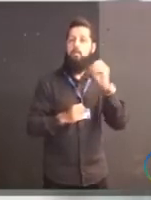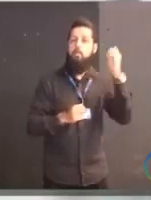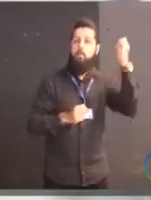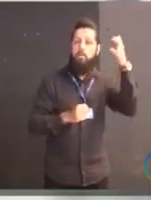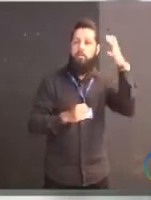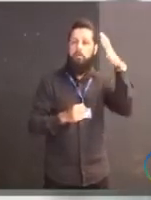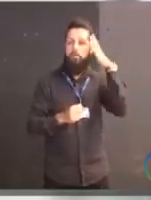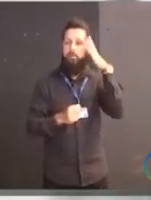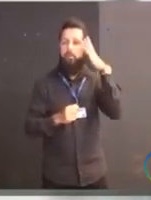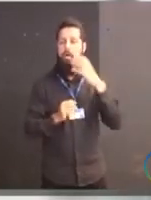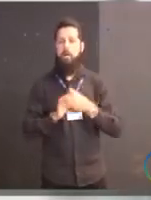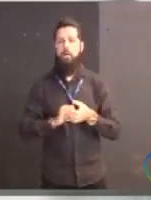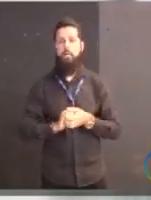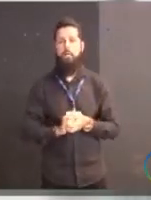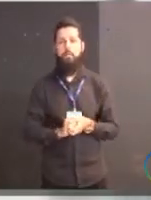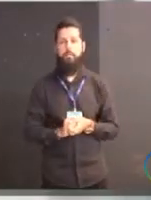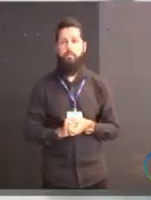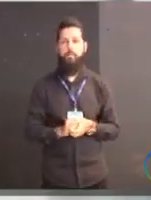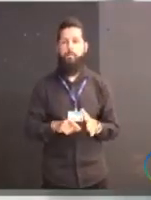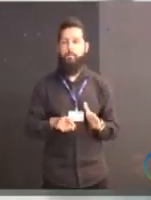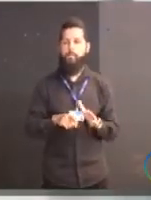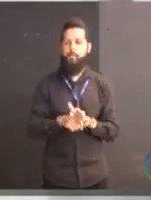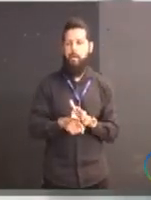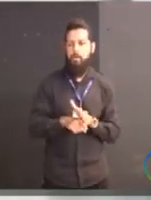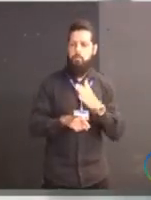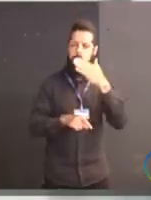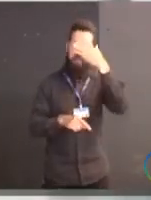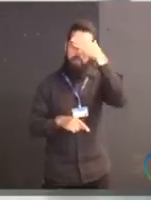Chico, dentre esses países visitados,